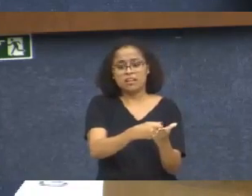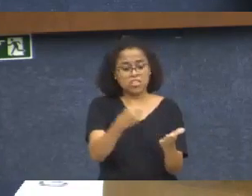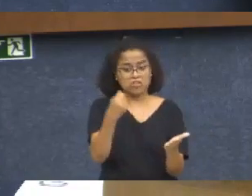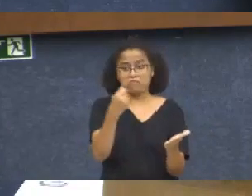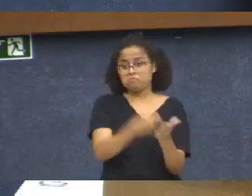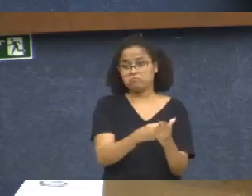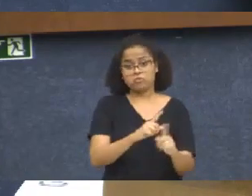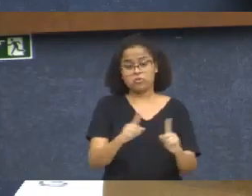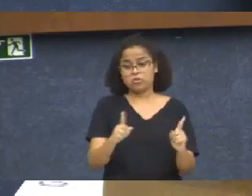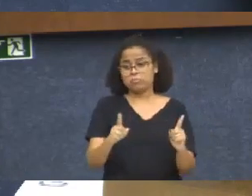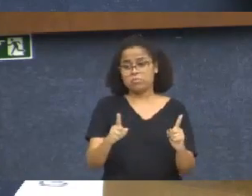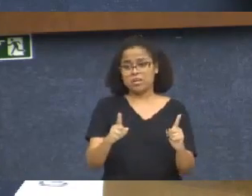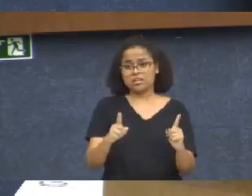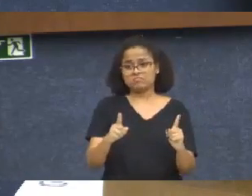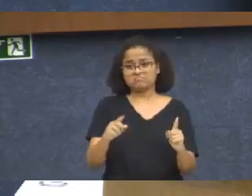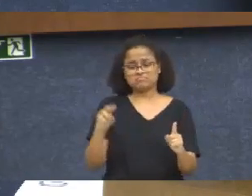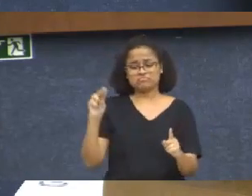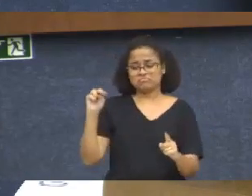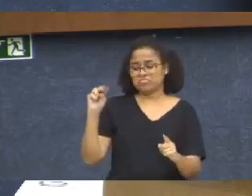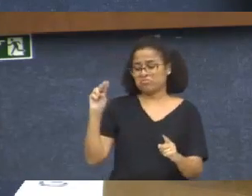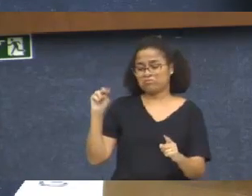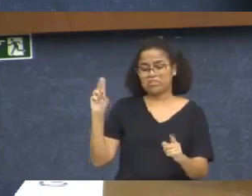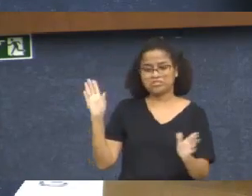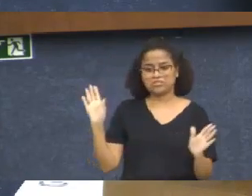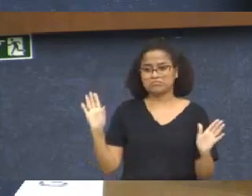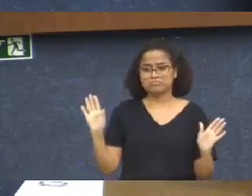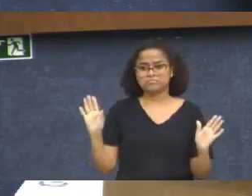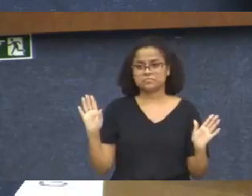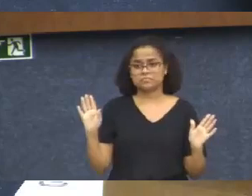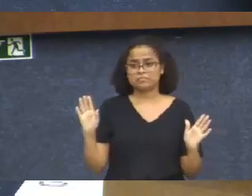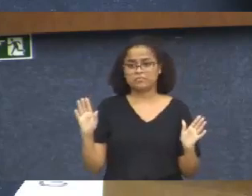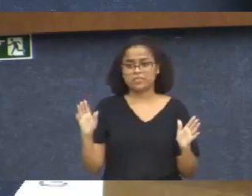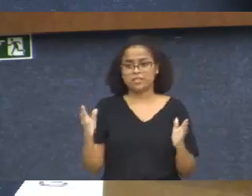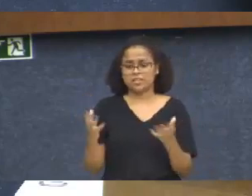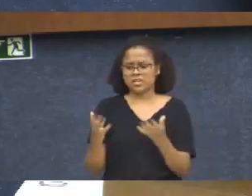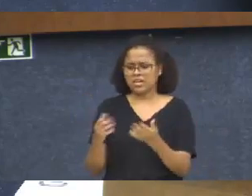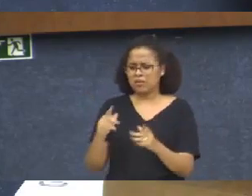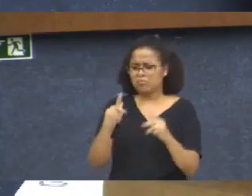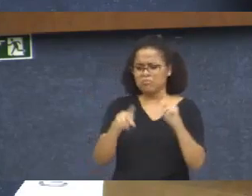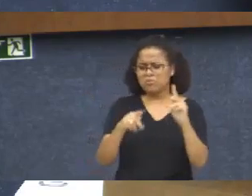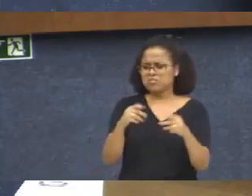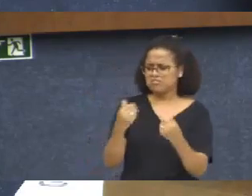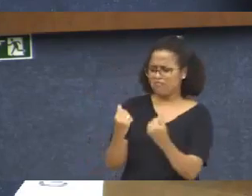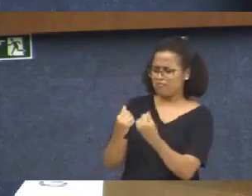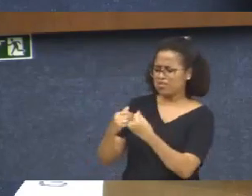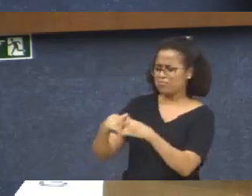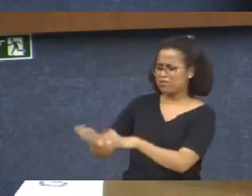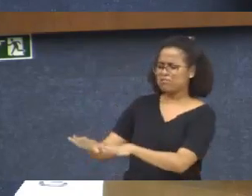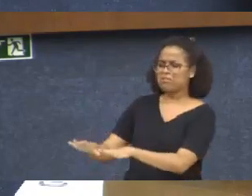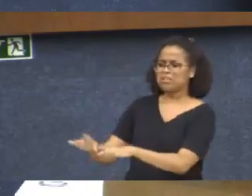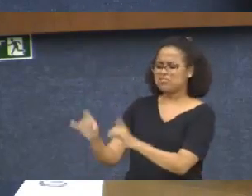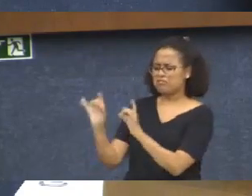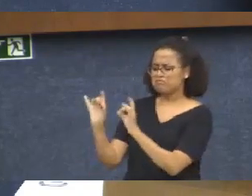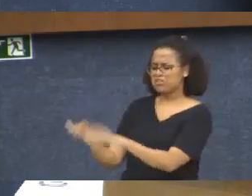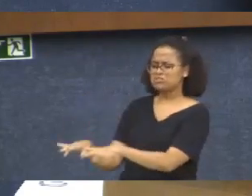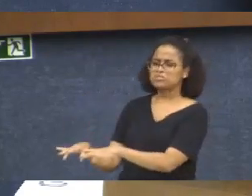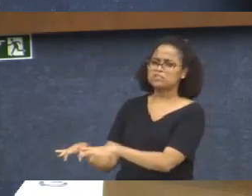a cidade largada à sua própria sorte. E não houve um